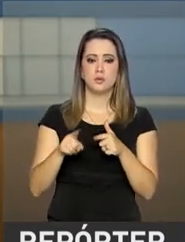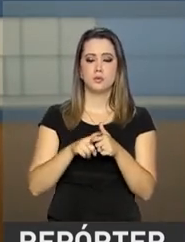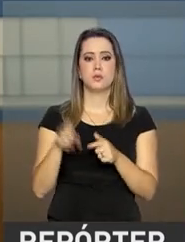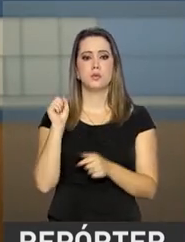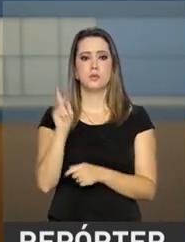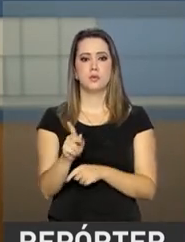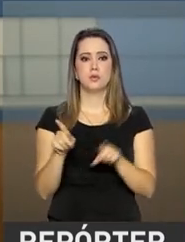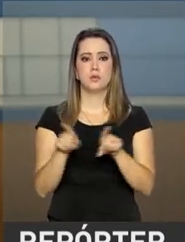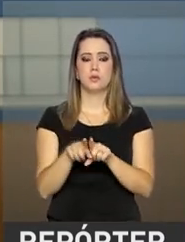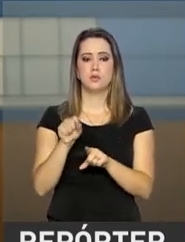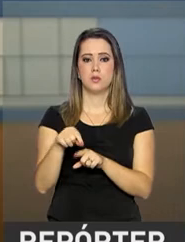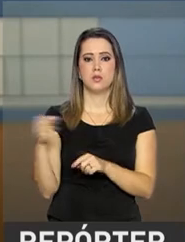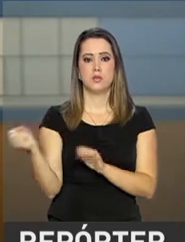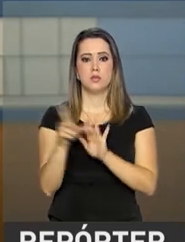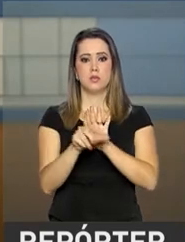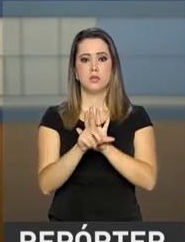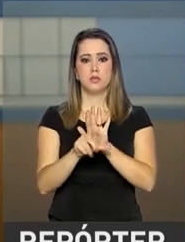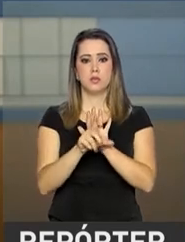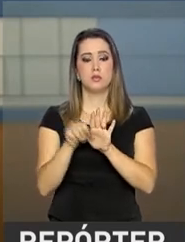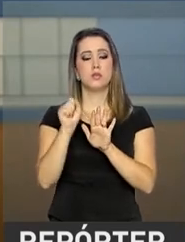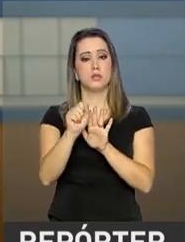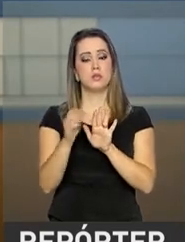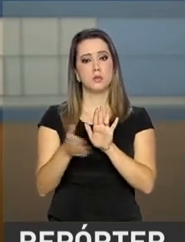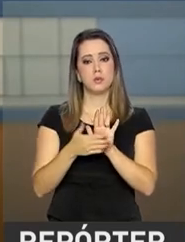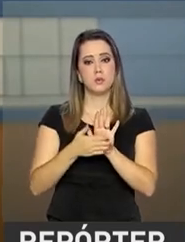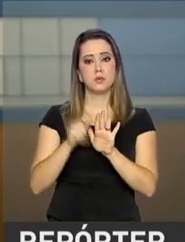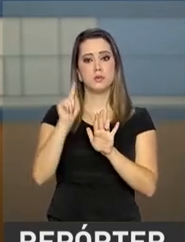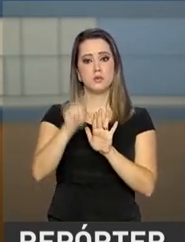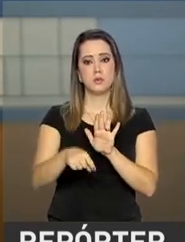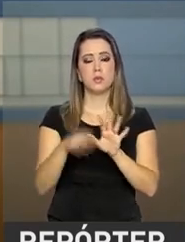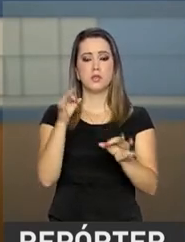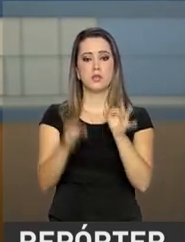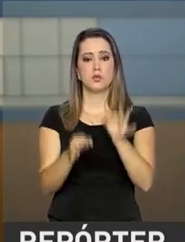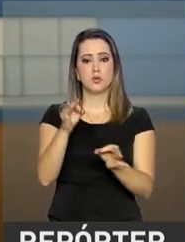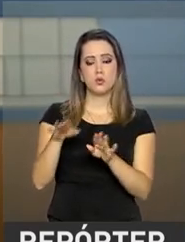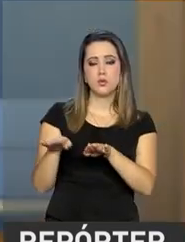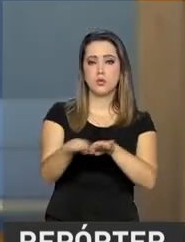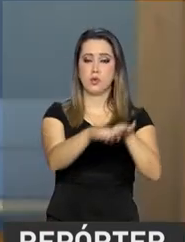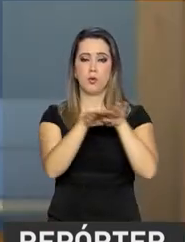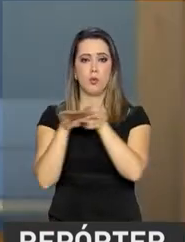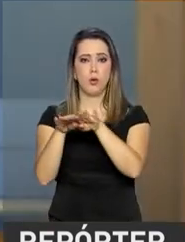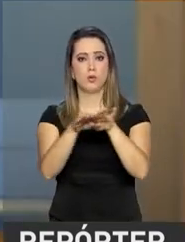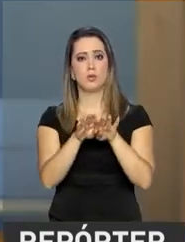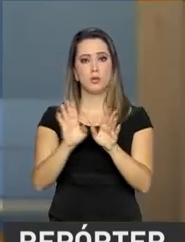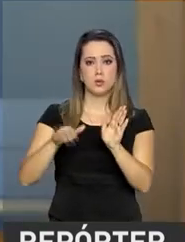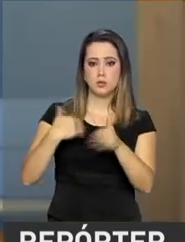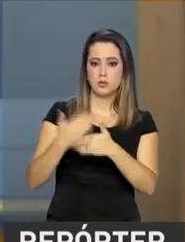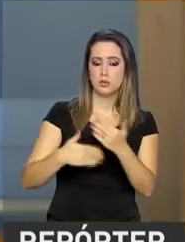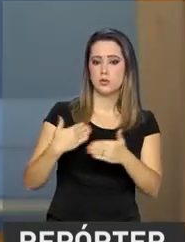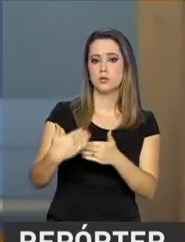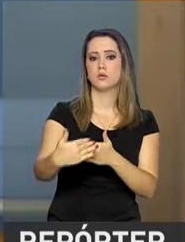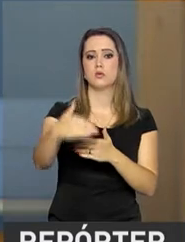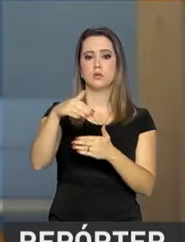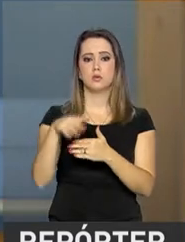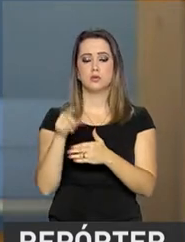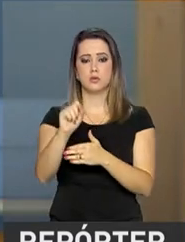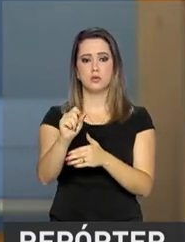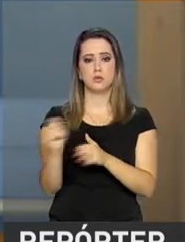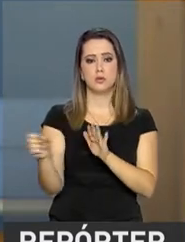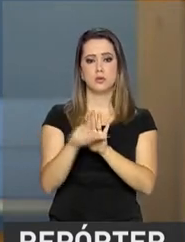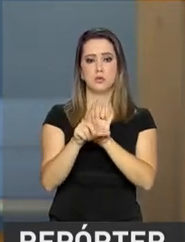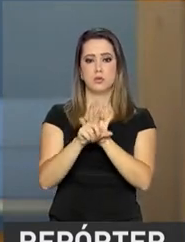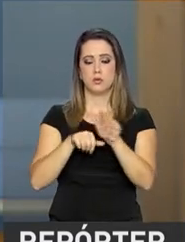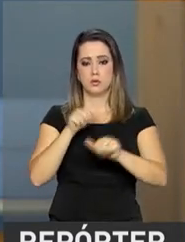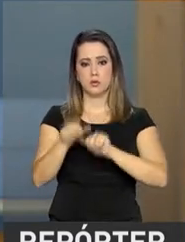a reforma que está sendo proposta é uma reforma da justiça da igualdade a partir da reforma da previdência tantos